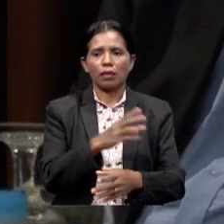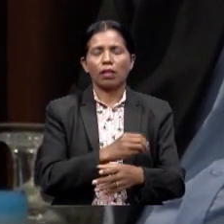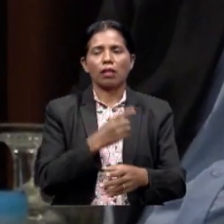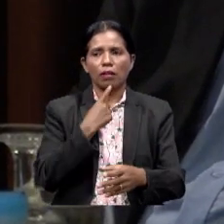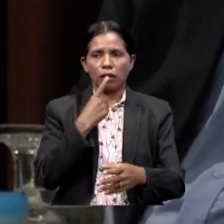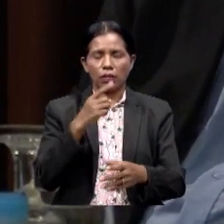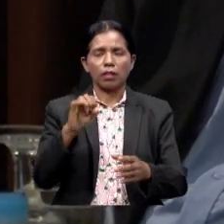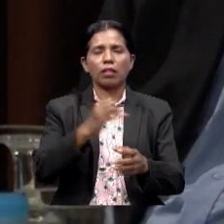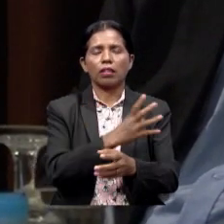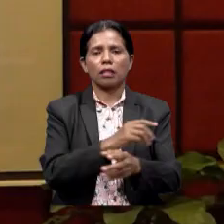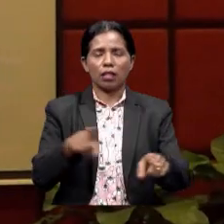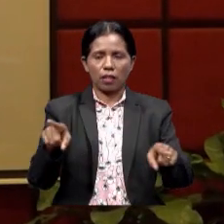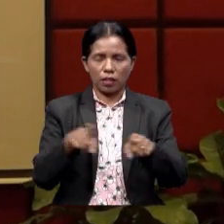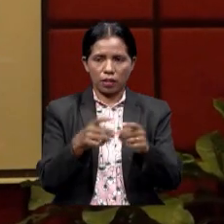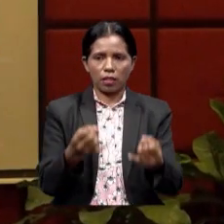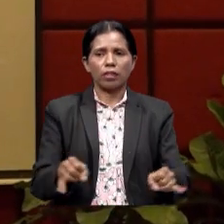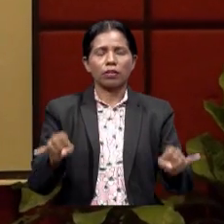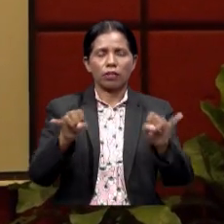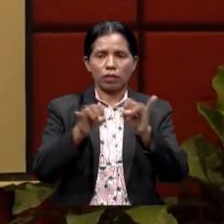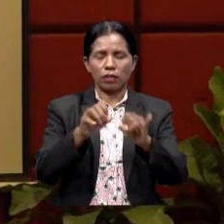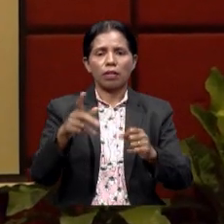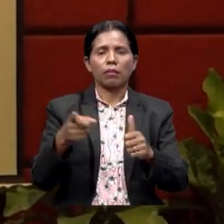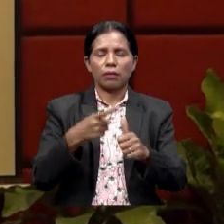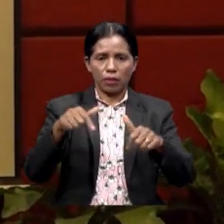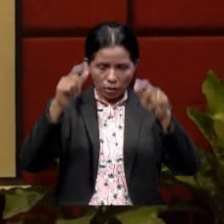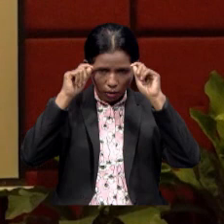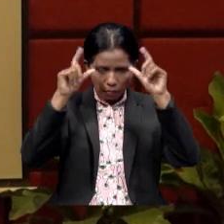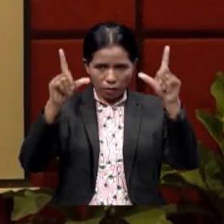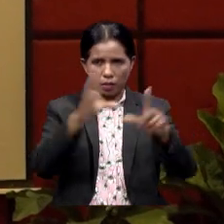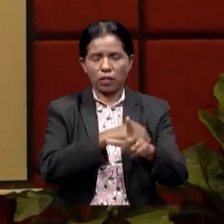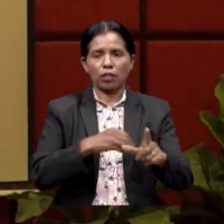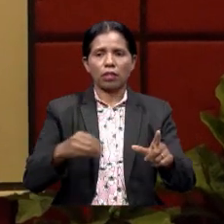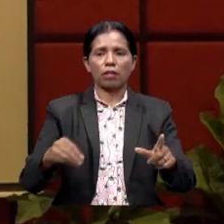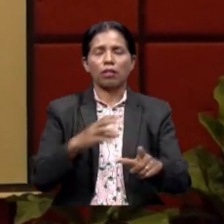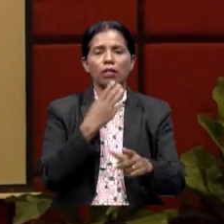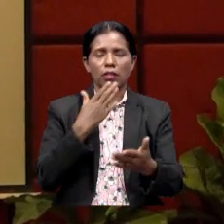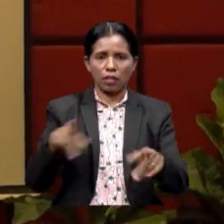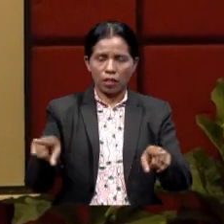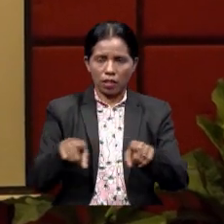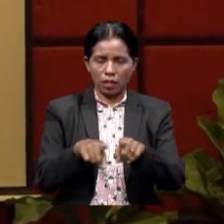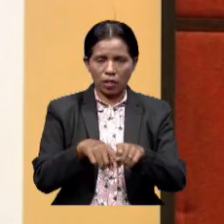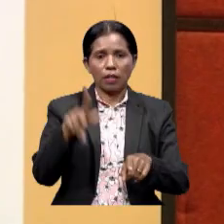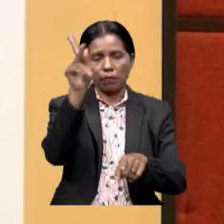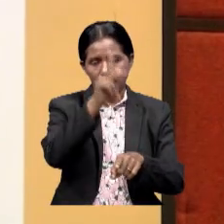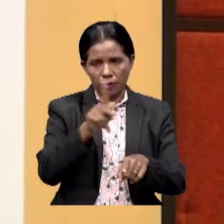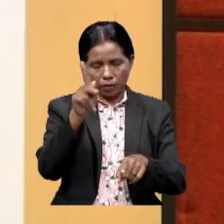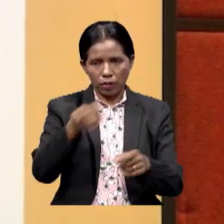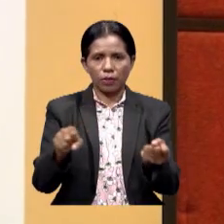research instituto nudar instituto survei primeiro e Timor Leste hoknar proprio hanesan pesquisa ho di